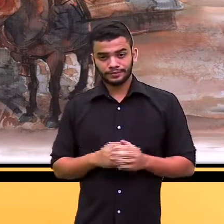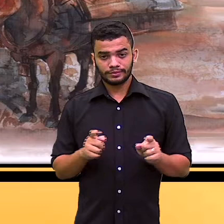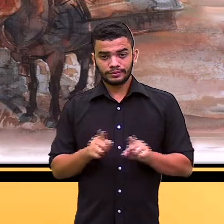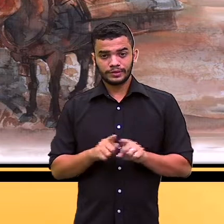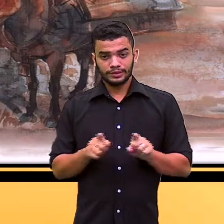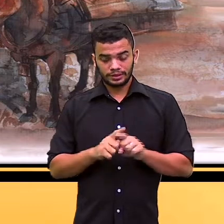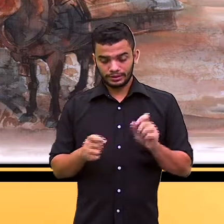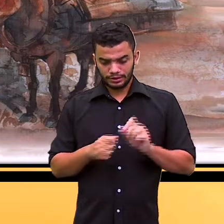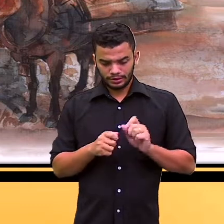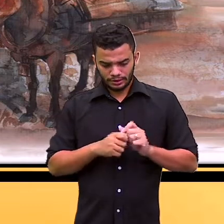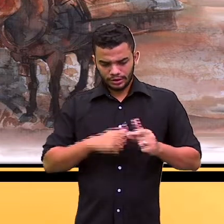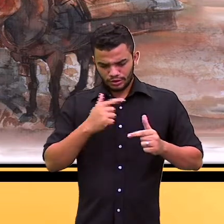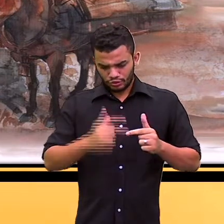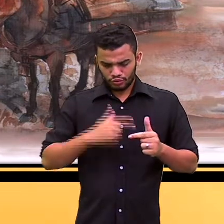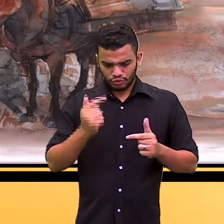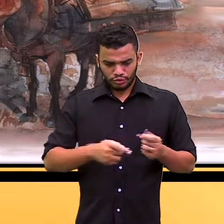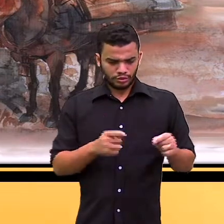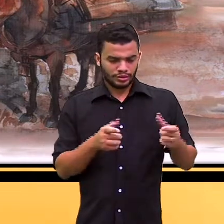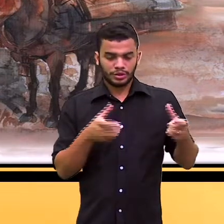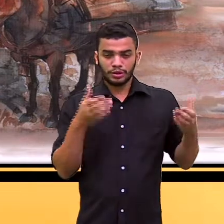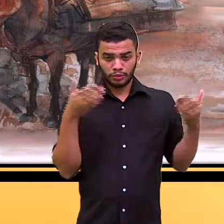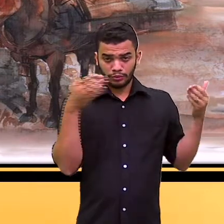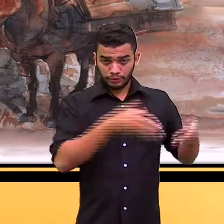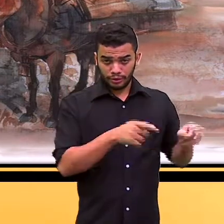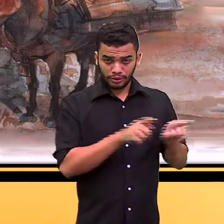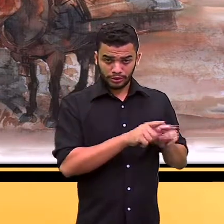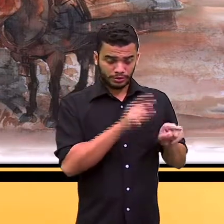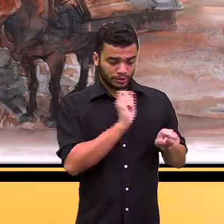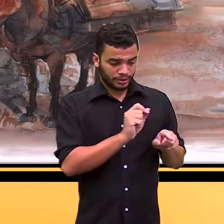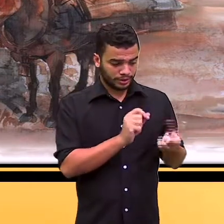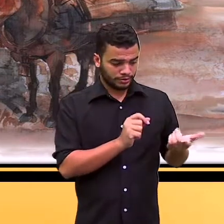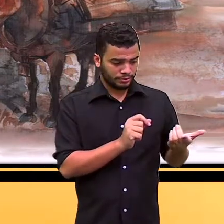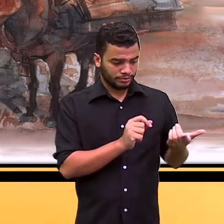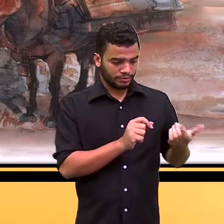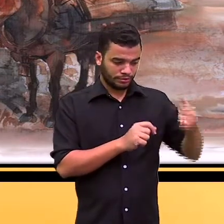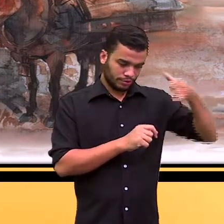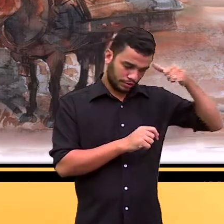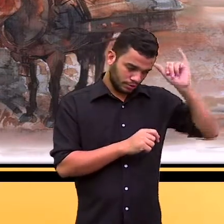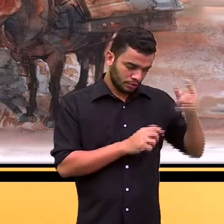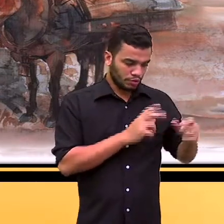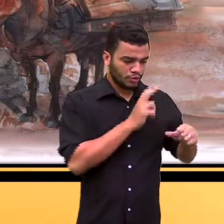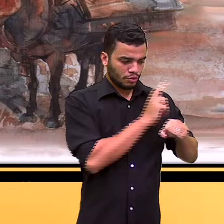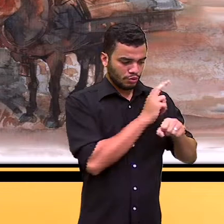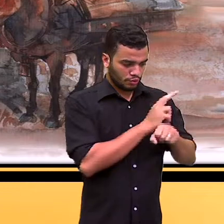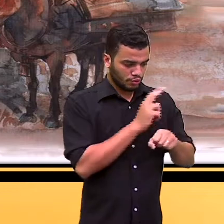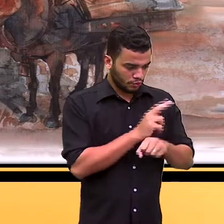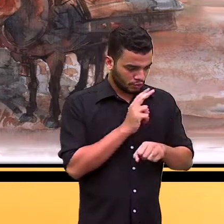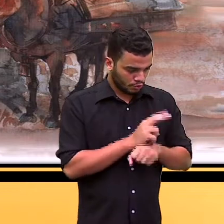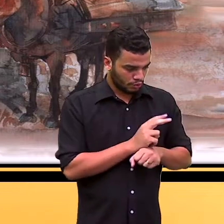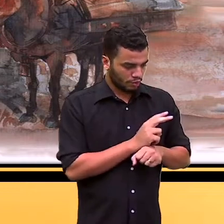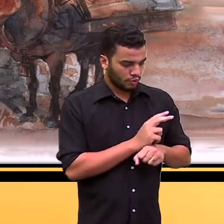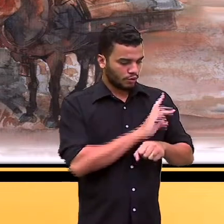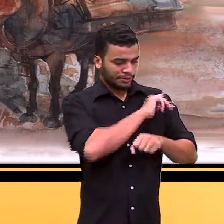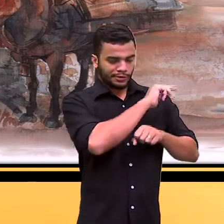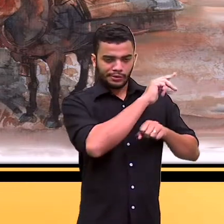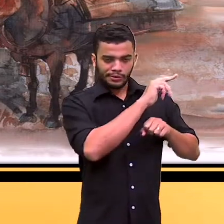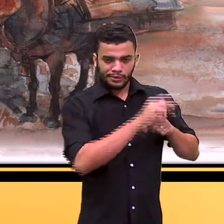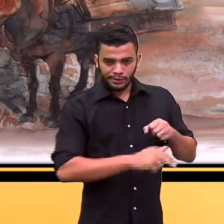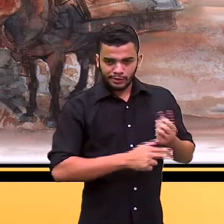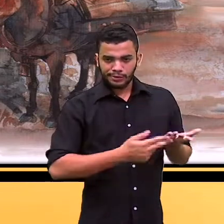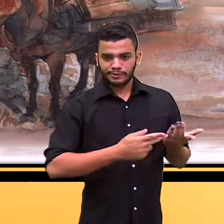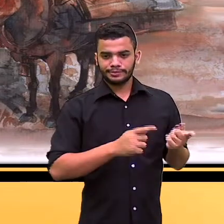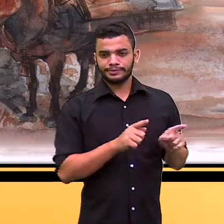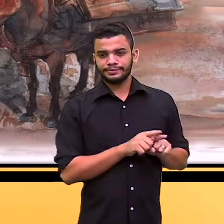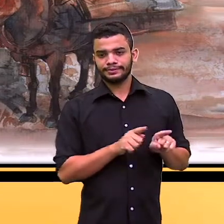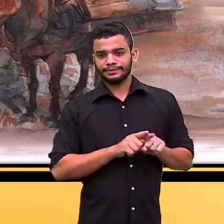na atividade agropecuária. Assim surgiram em Minas muitas áreas destinadas à agricultura e à criação de